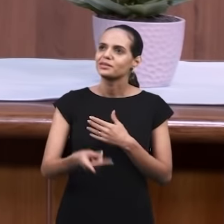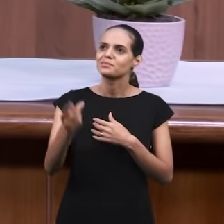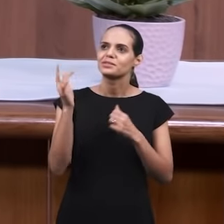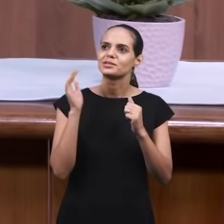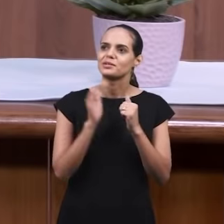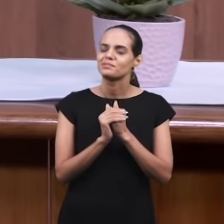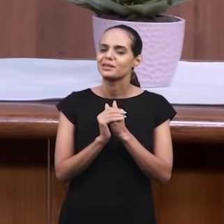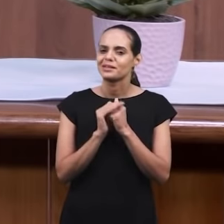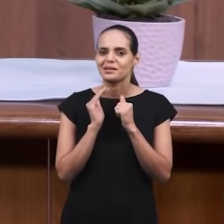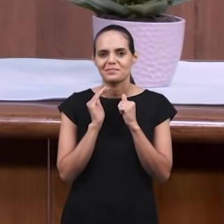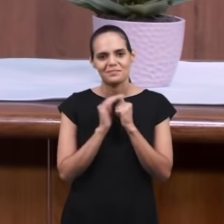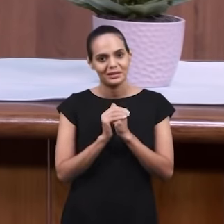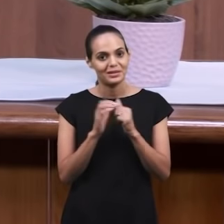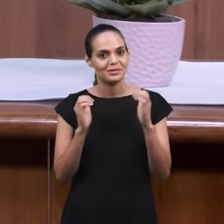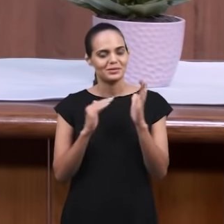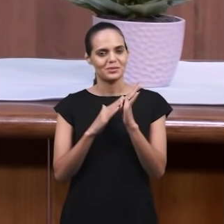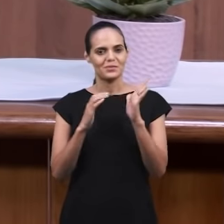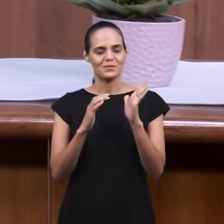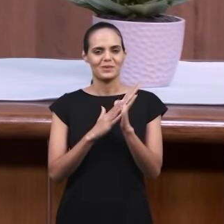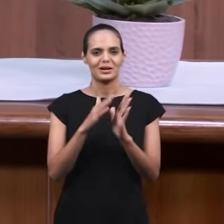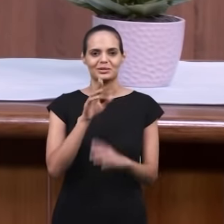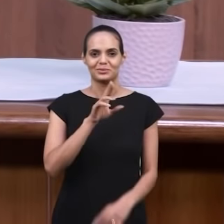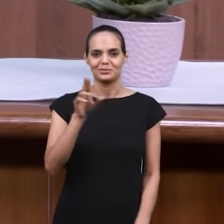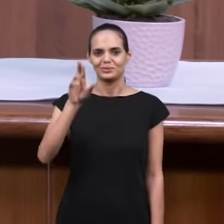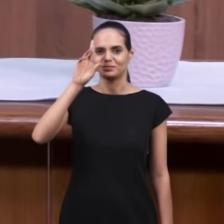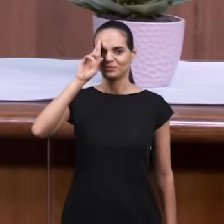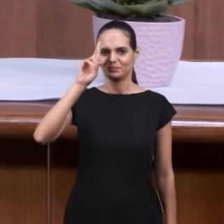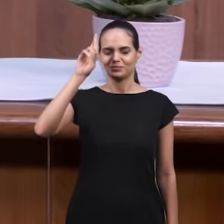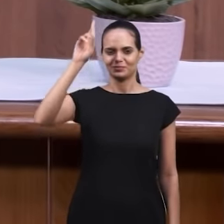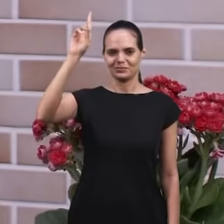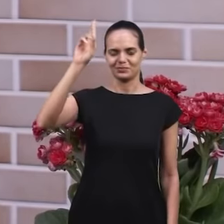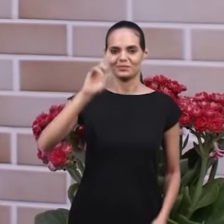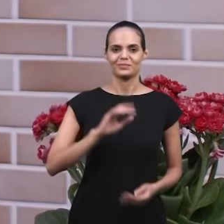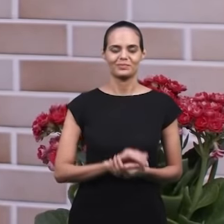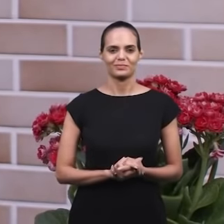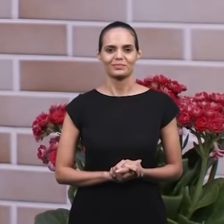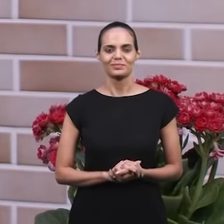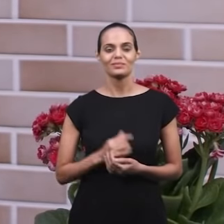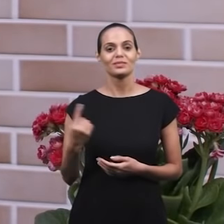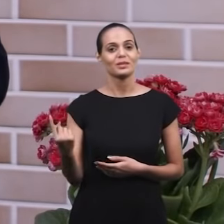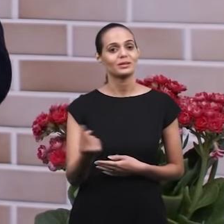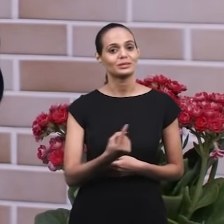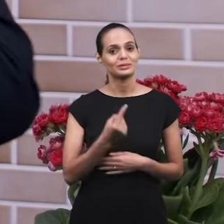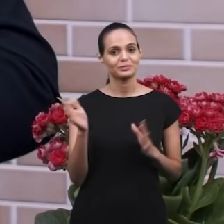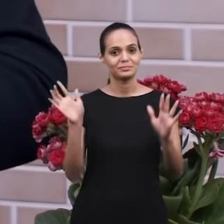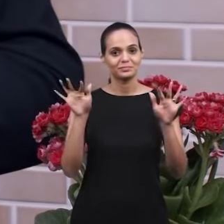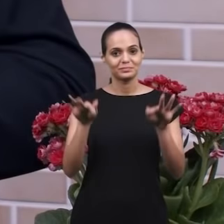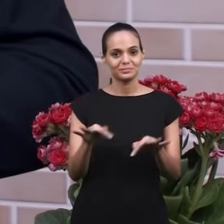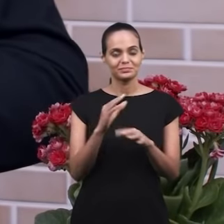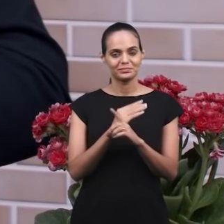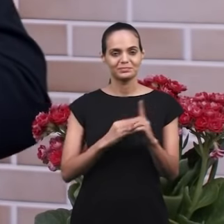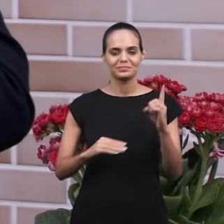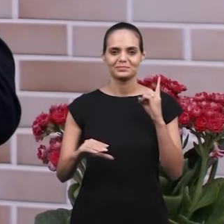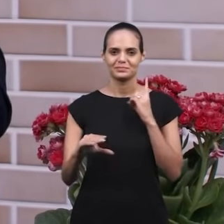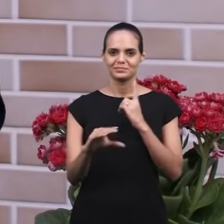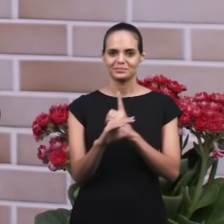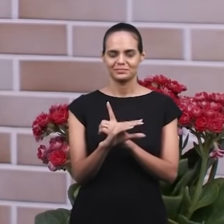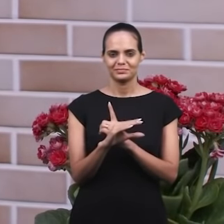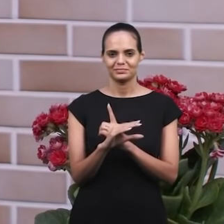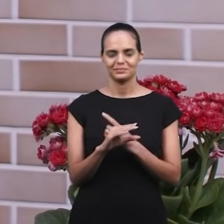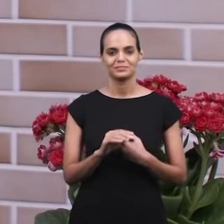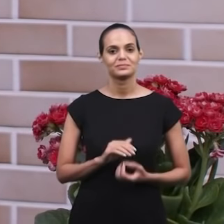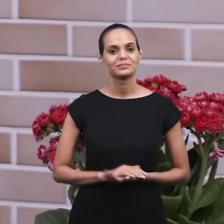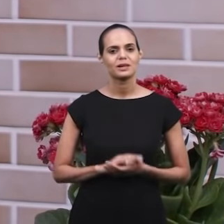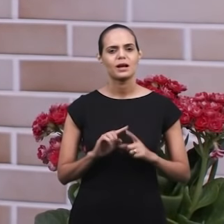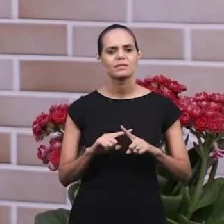sempre. Amém. Louvado seja o nome do Senhor. Nós assim chegamos ao final desse culto, mas